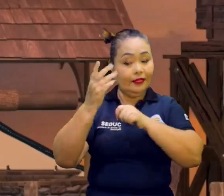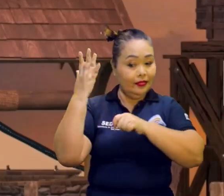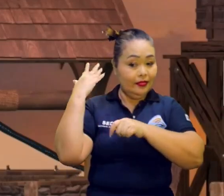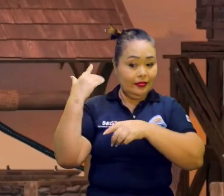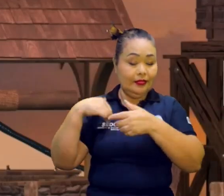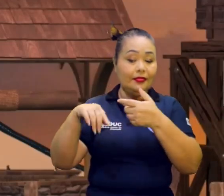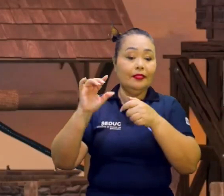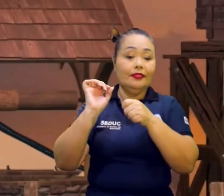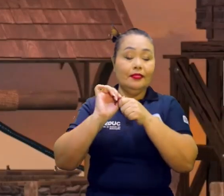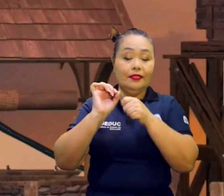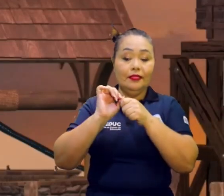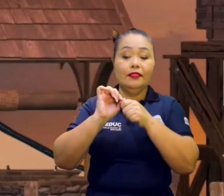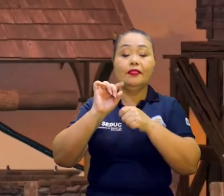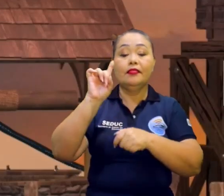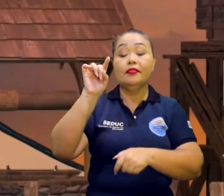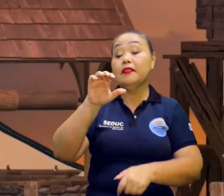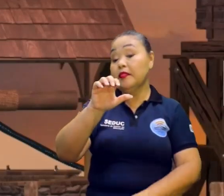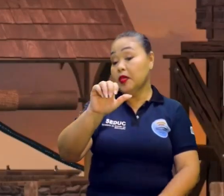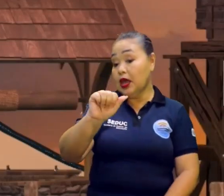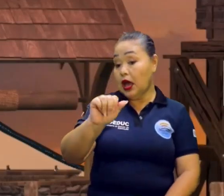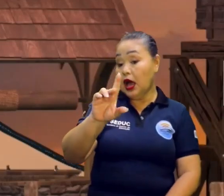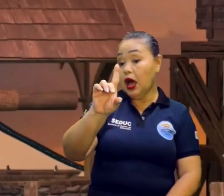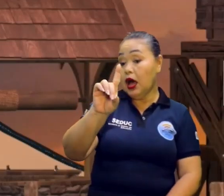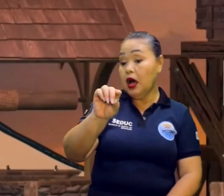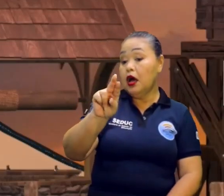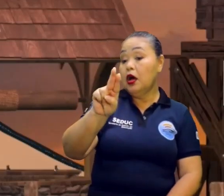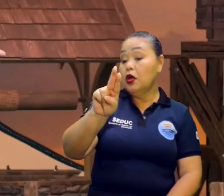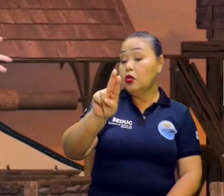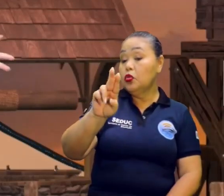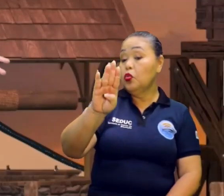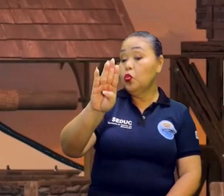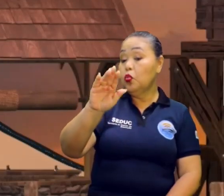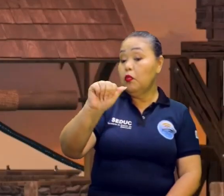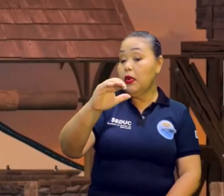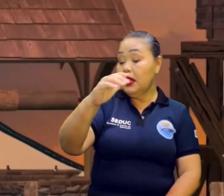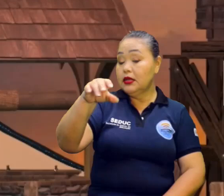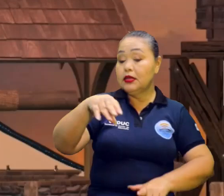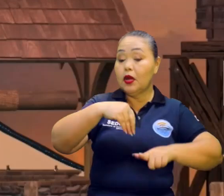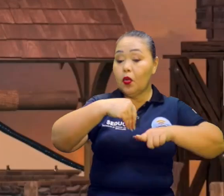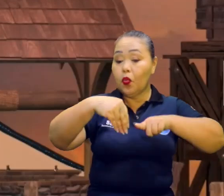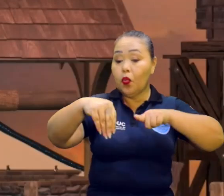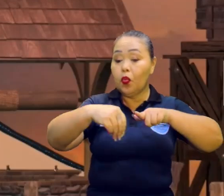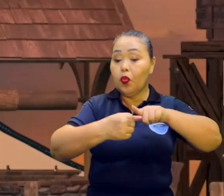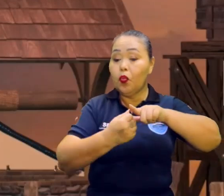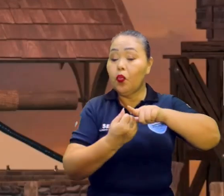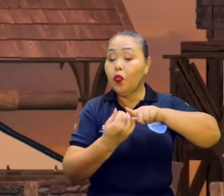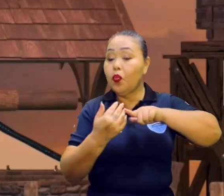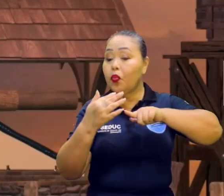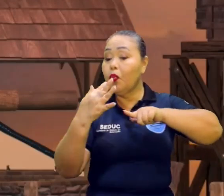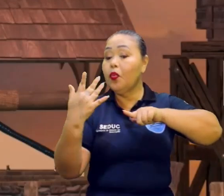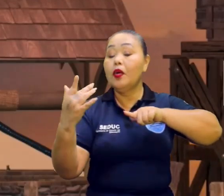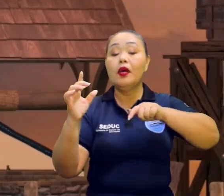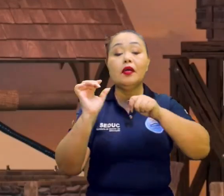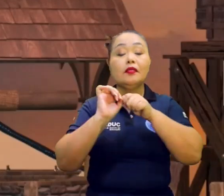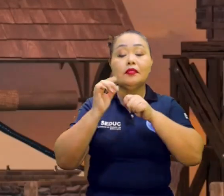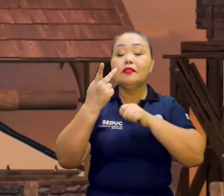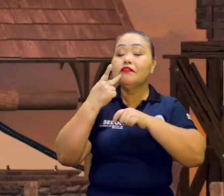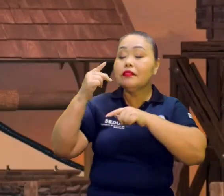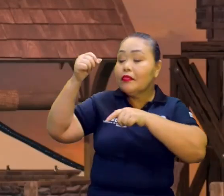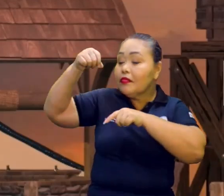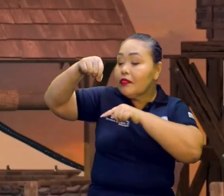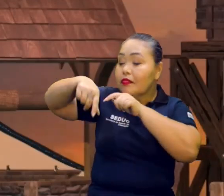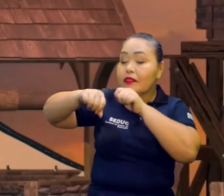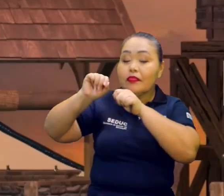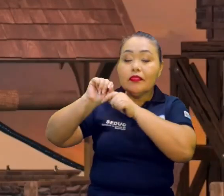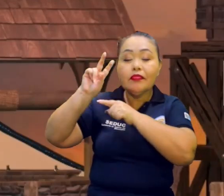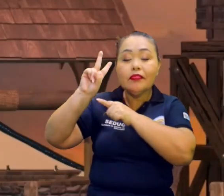sucos, sobre plantio em sucos, plantio em covas, das sementes, né? Toda a questão do viveiro,